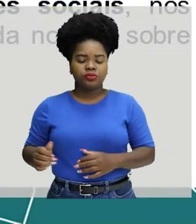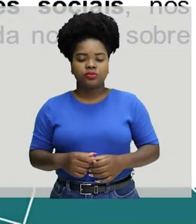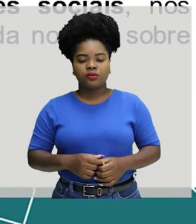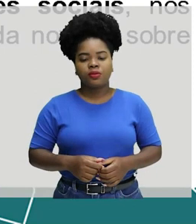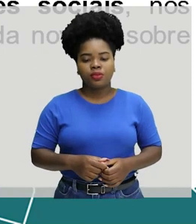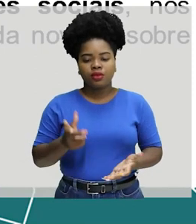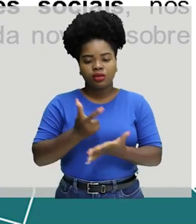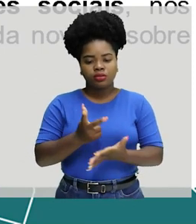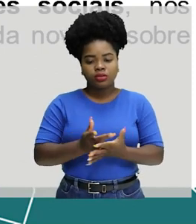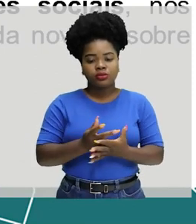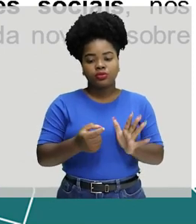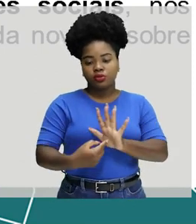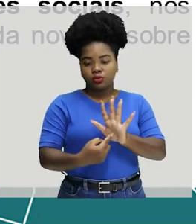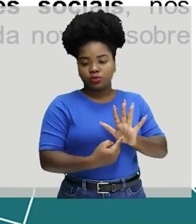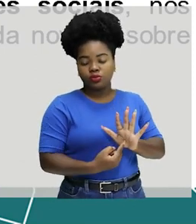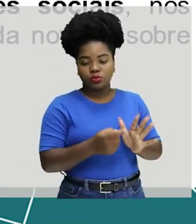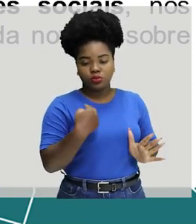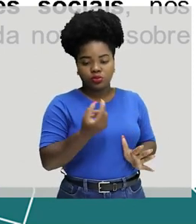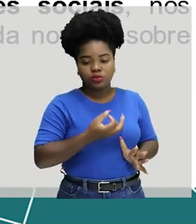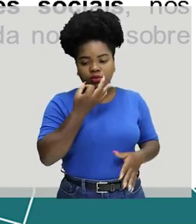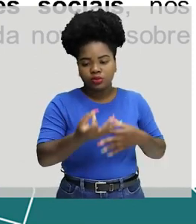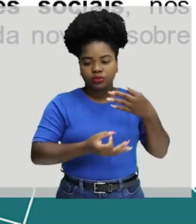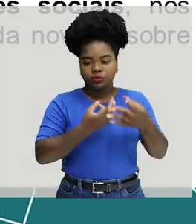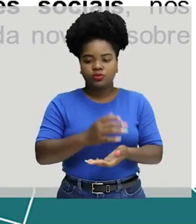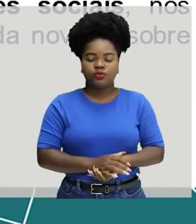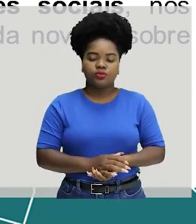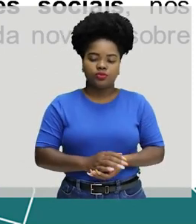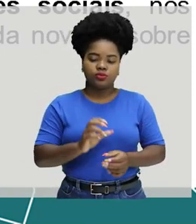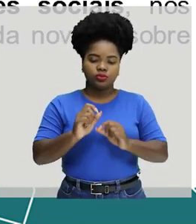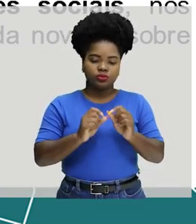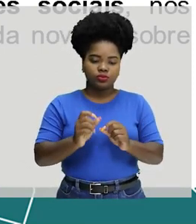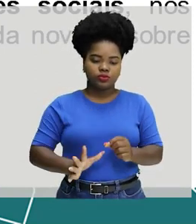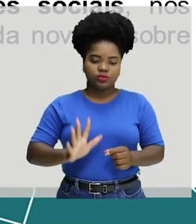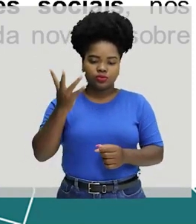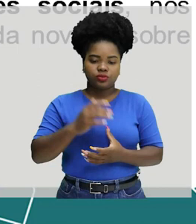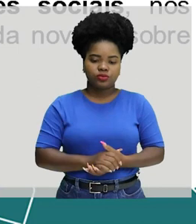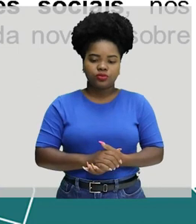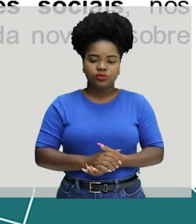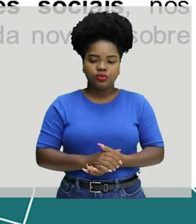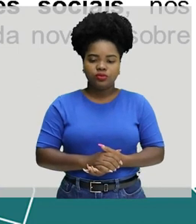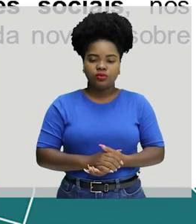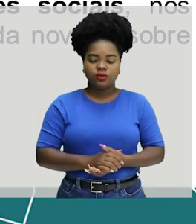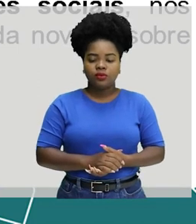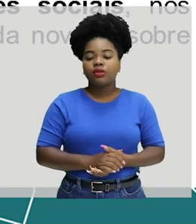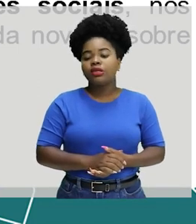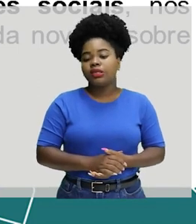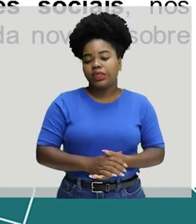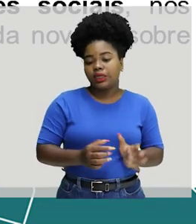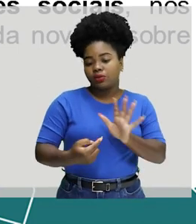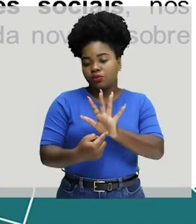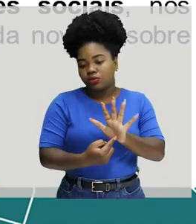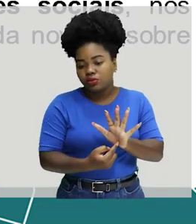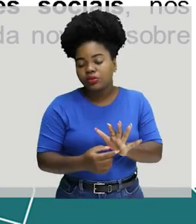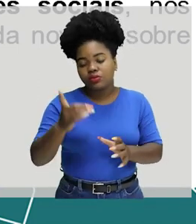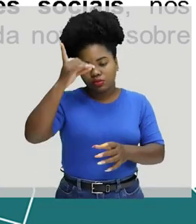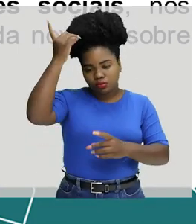expressamos a nossa opinião e aí faz com que a gente defenda uma ideia com que a gente refute uma ideia de outra